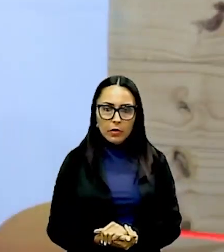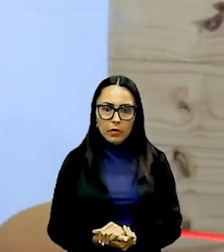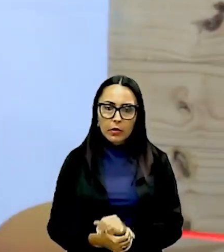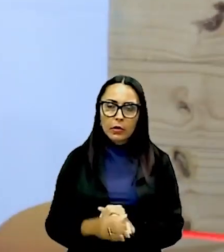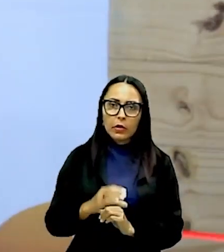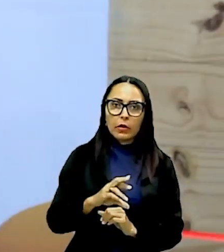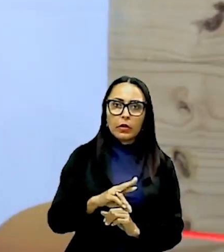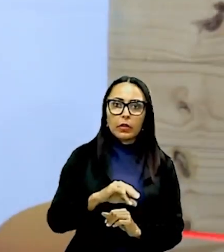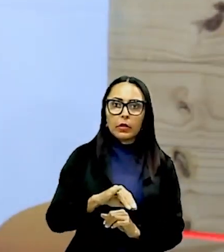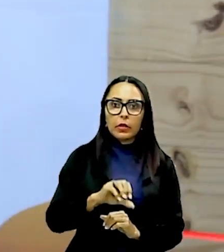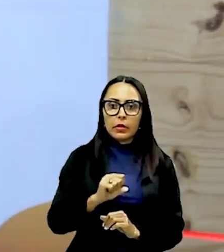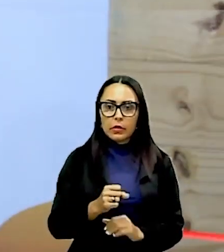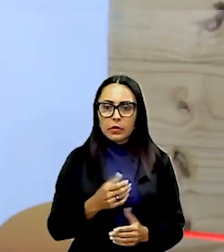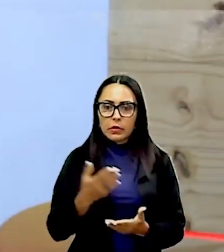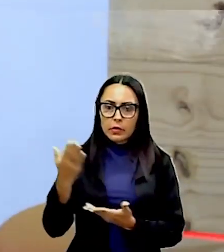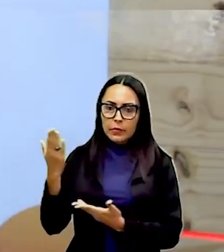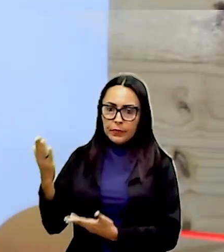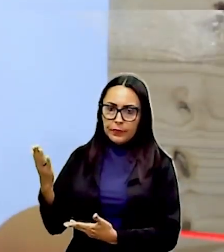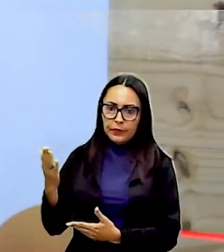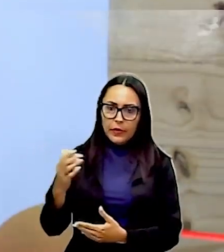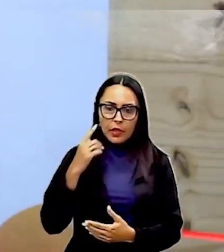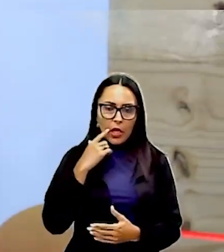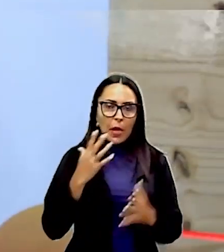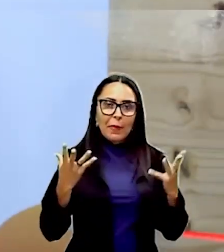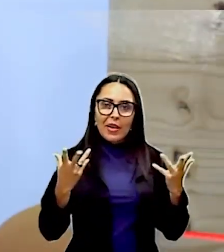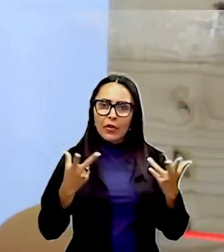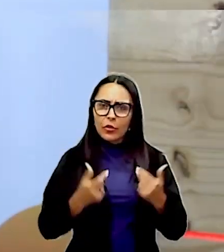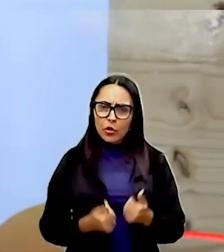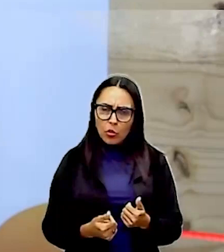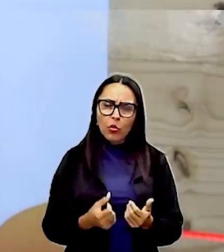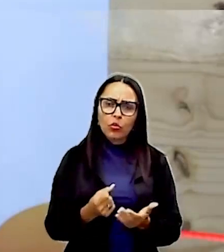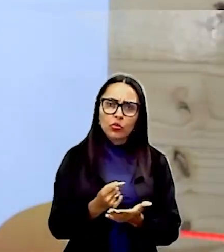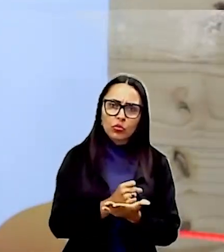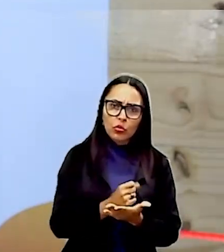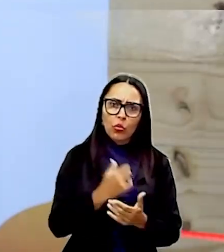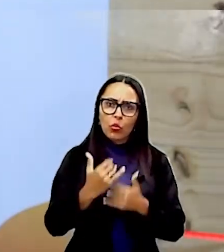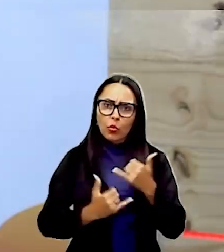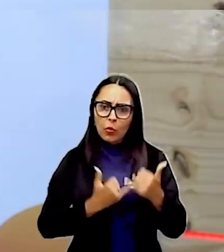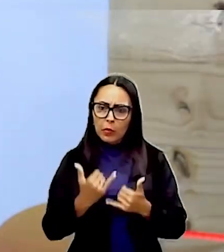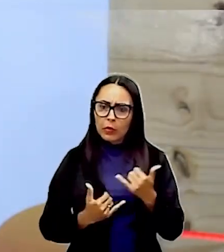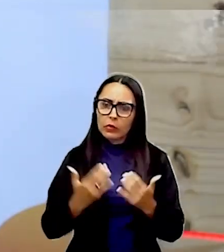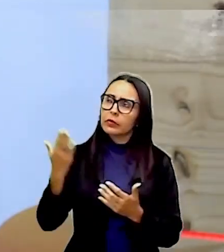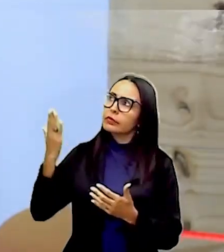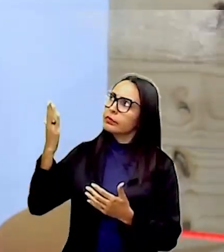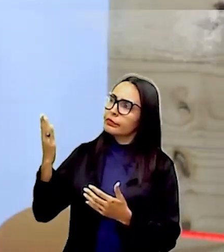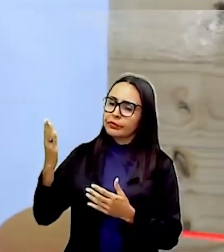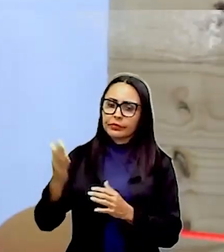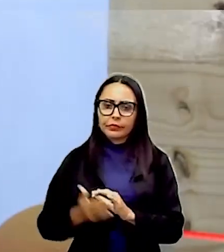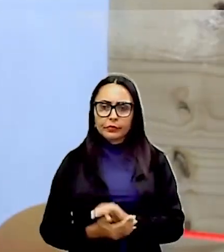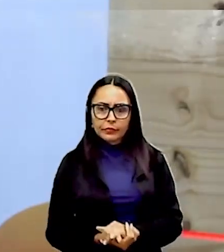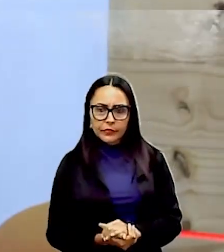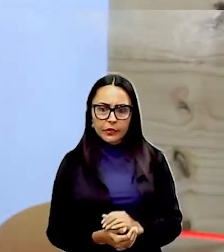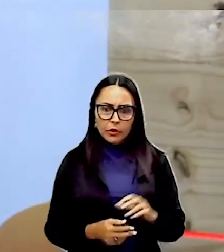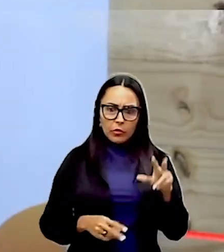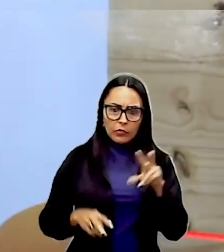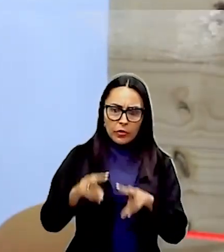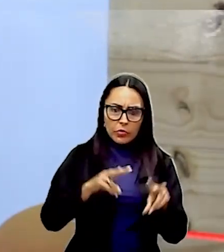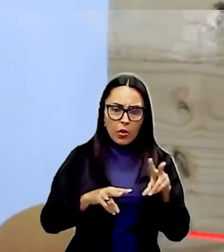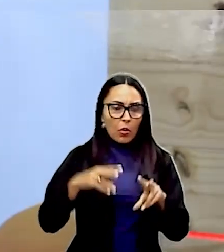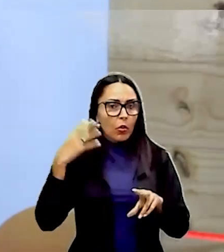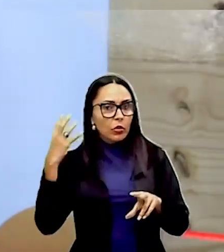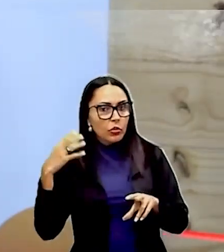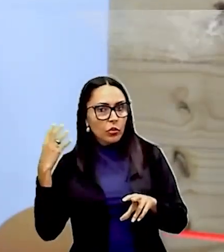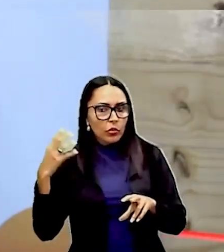Gris. Gris é um jogo maravilhoso. É uma produção artística, tanto visual quanto